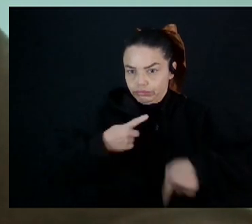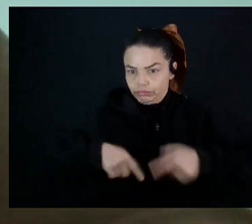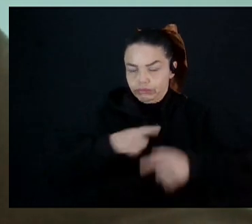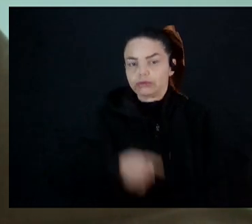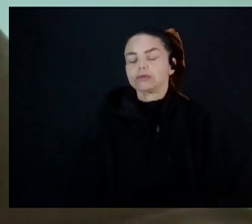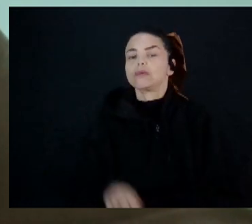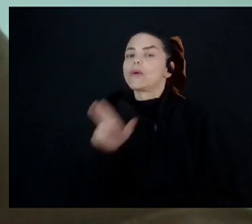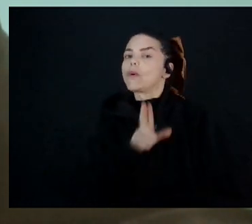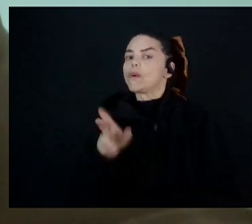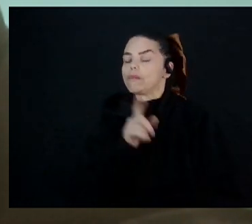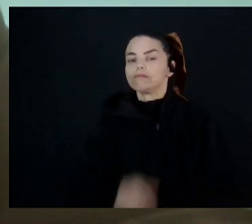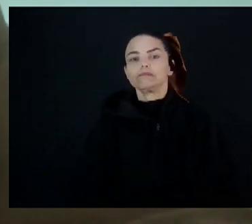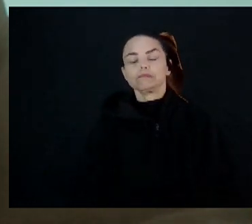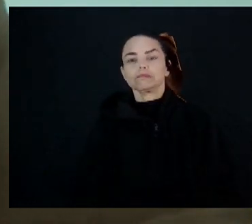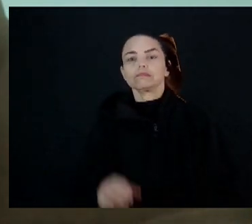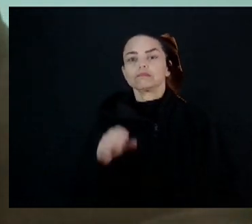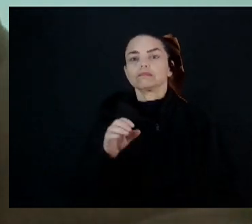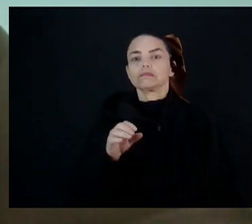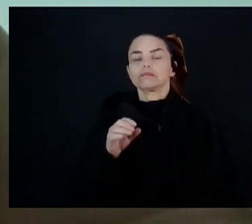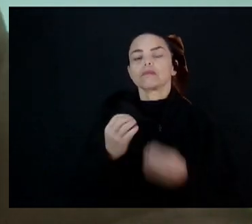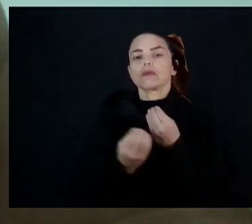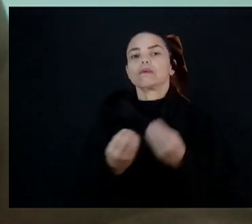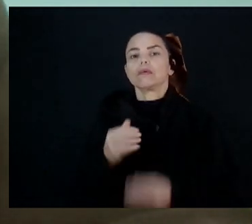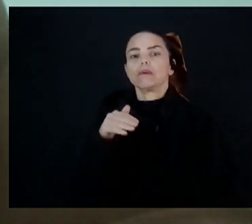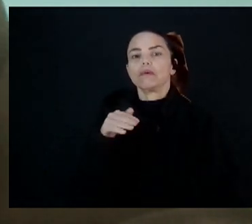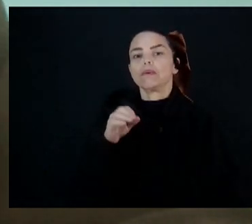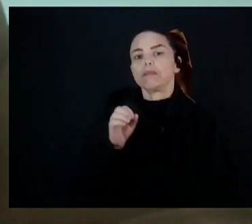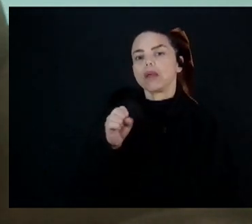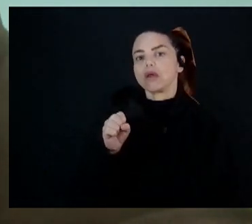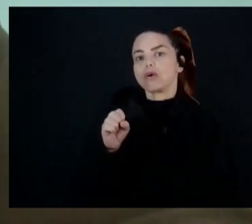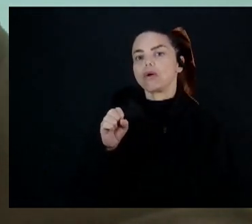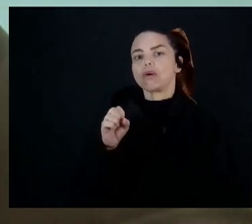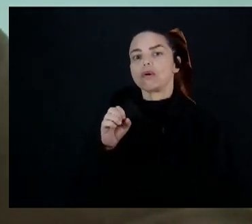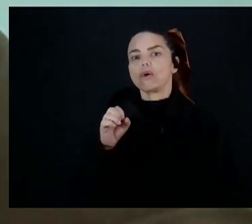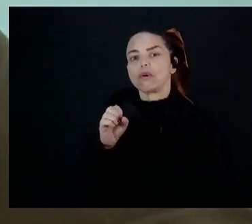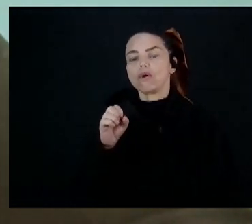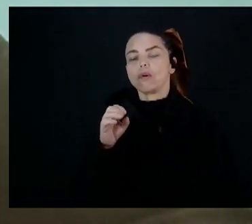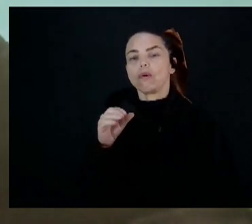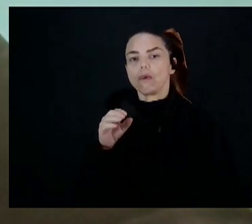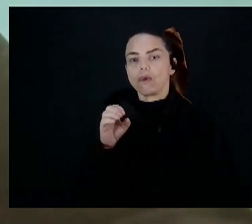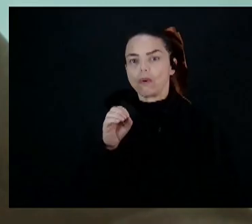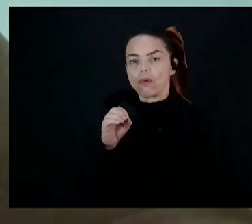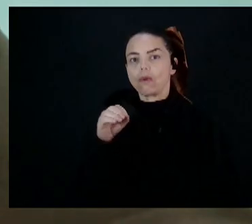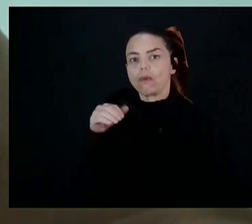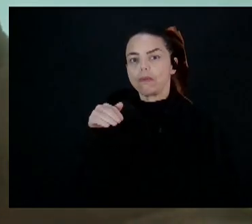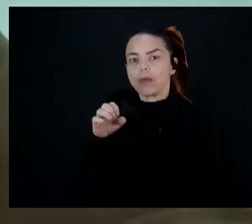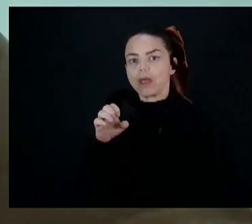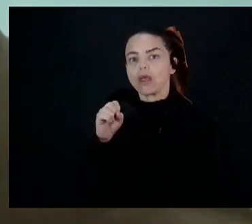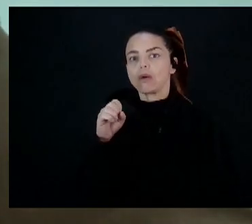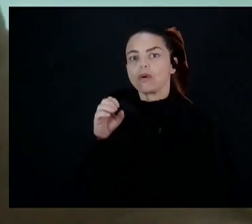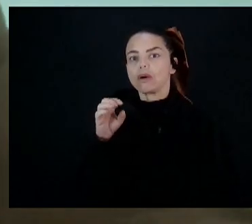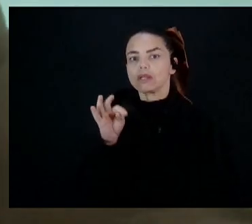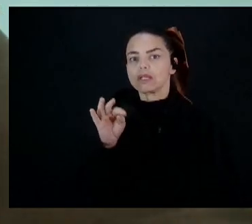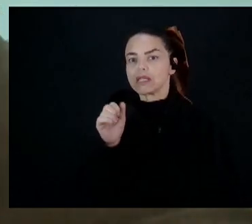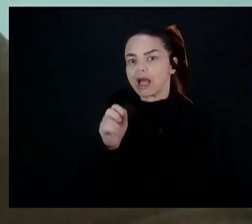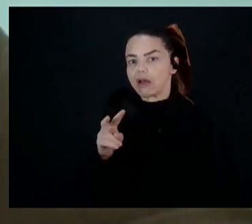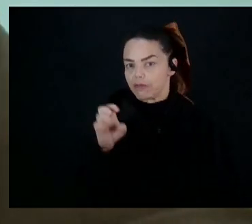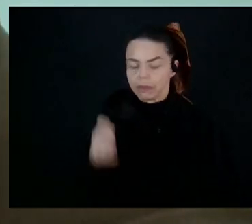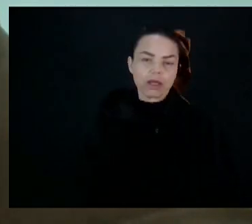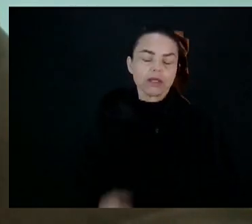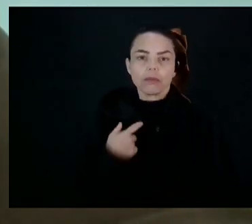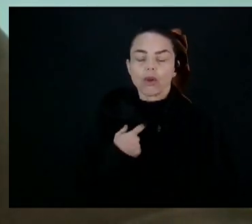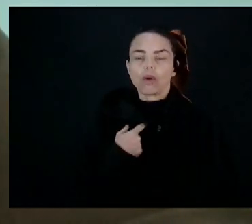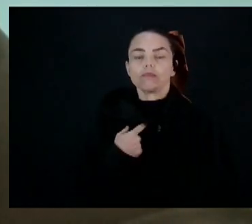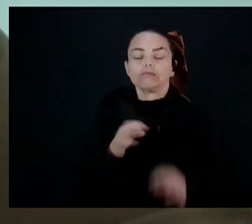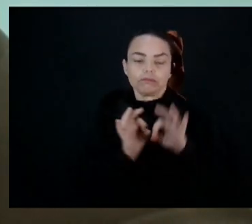chama homeostase. Homeostase faz com que eu funcione adequadamente com todas as minhas funções. Vamos dar um exemplo na